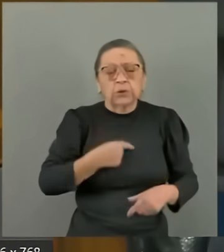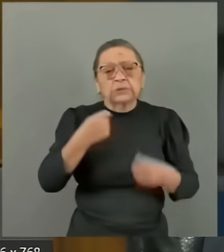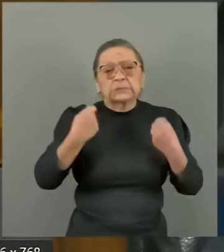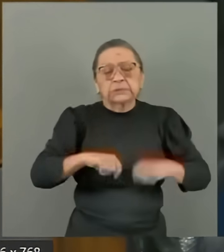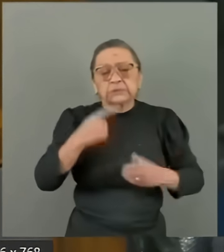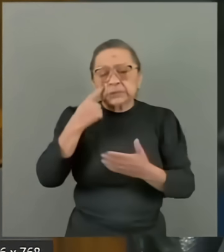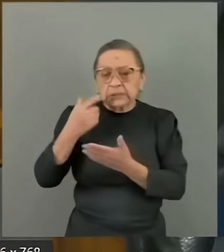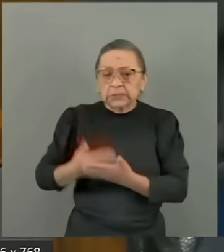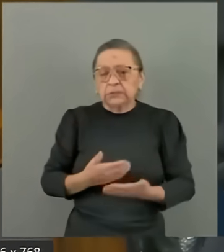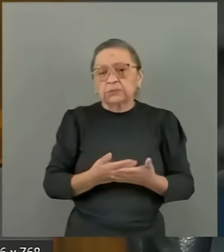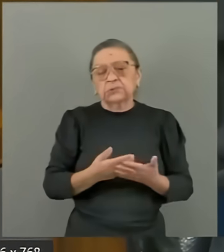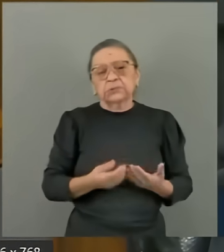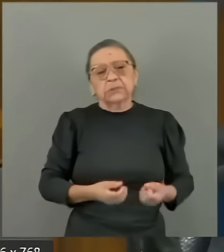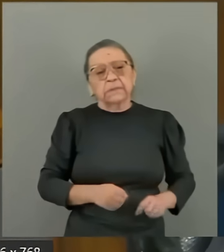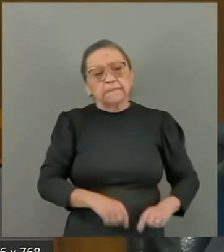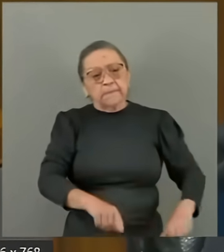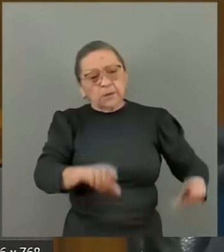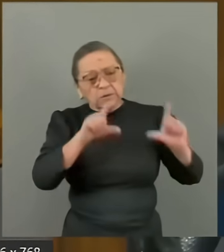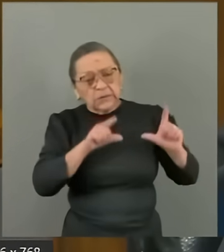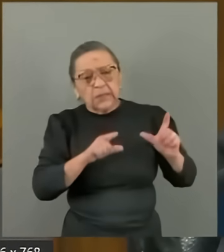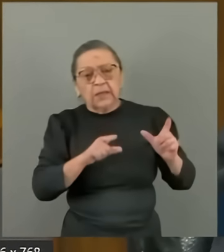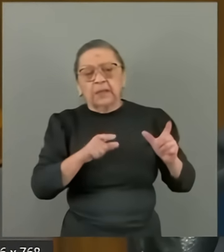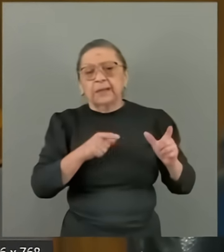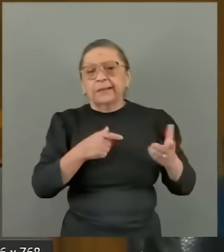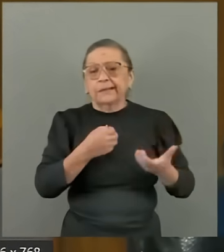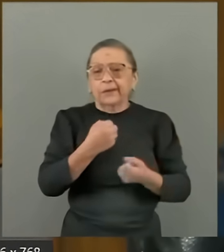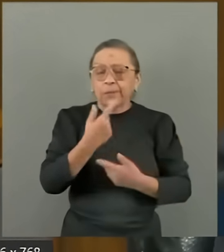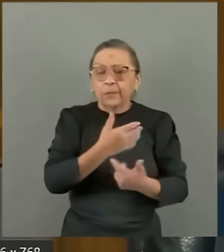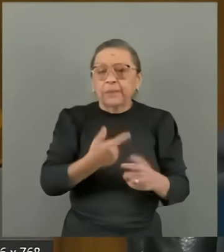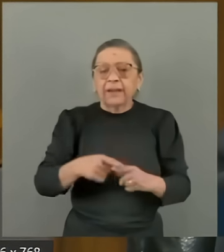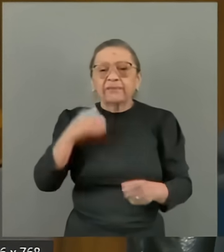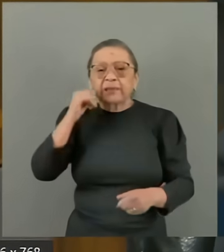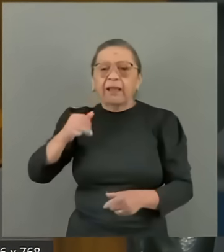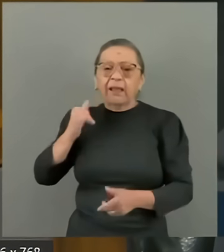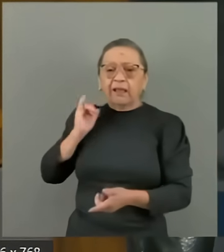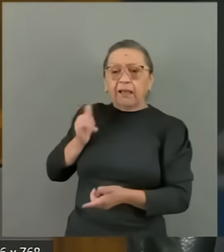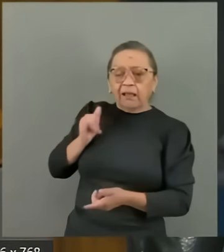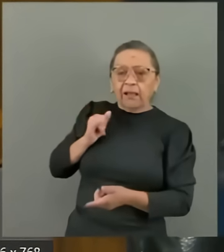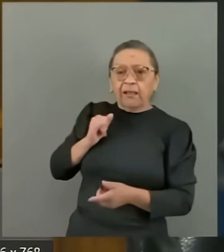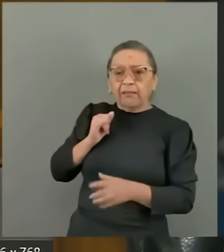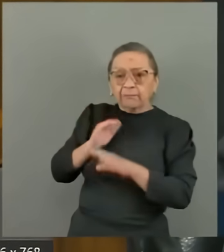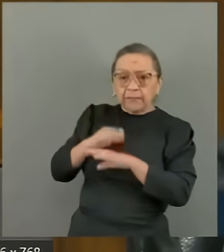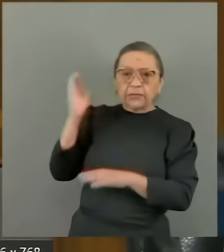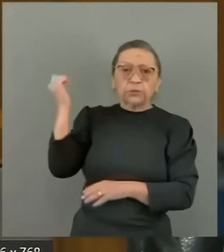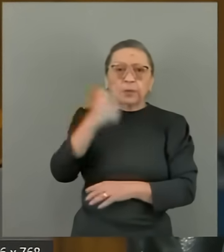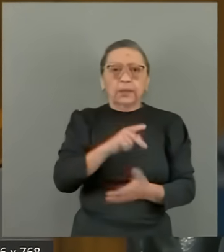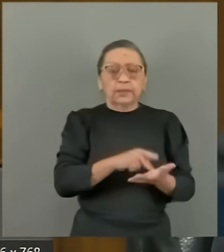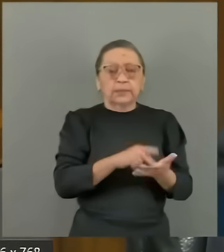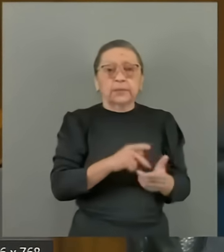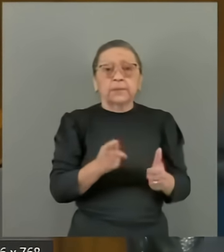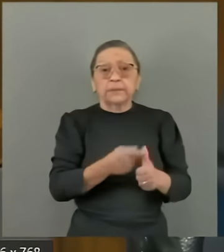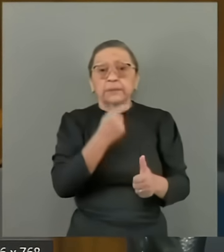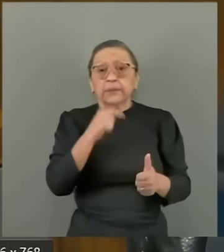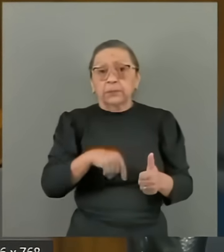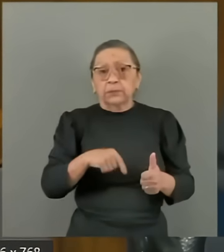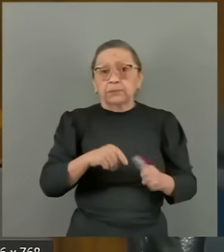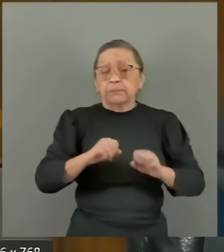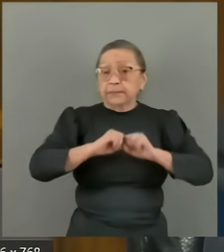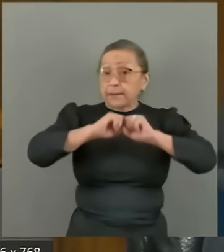algumas situações para que a narrativa não se imponha sobre a realidade. Então, primeiro, deixar